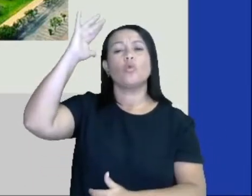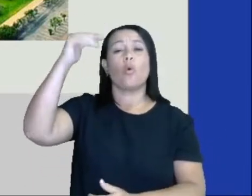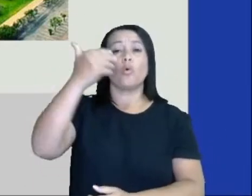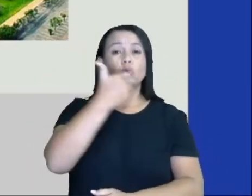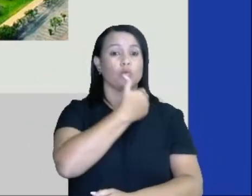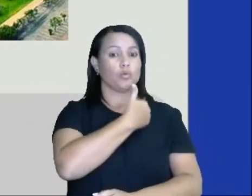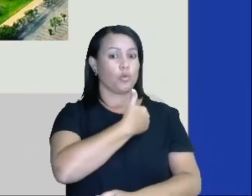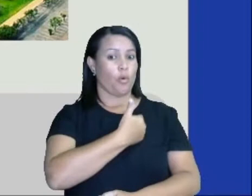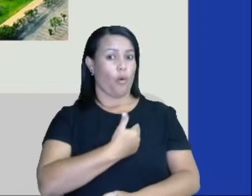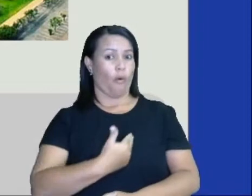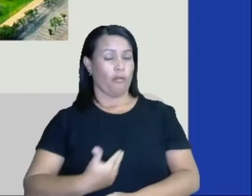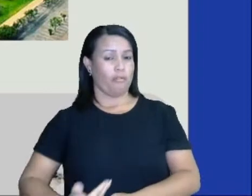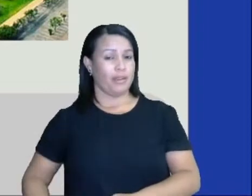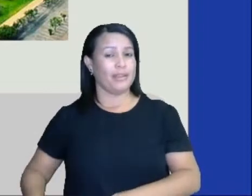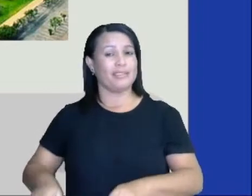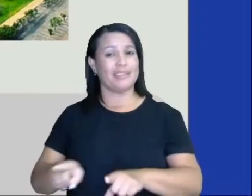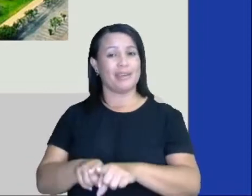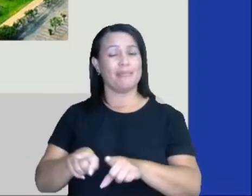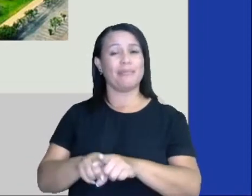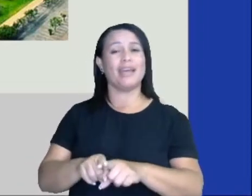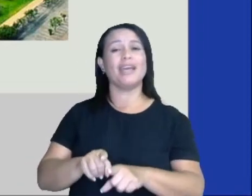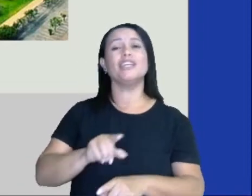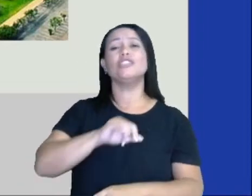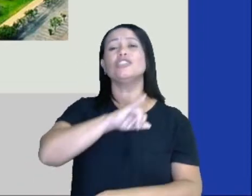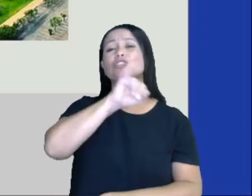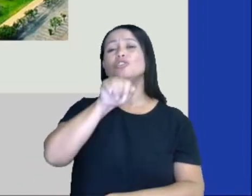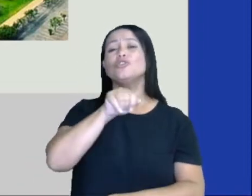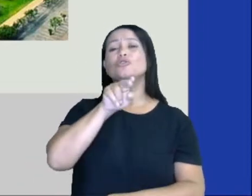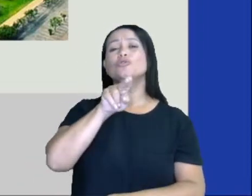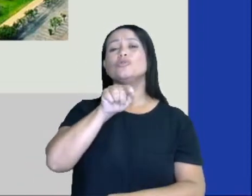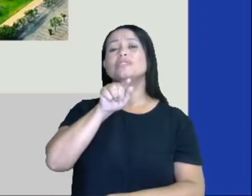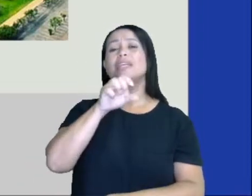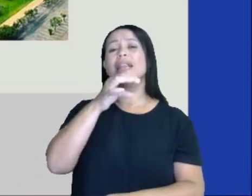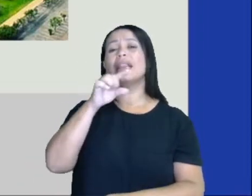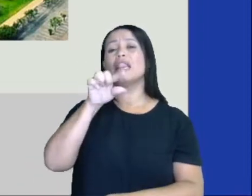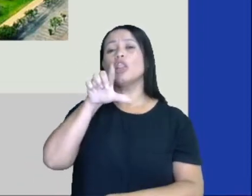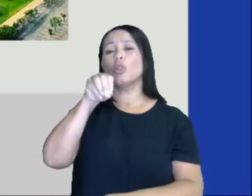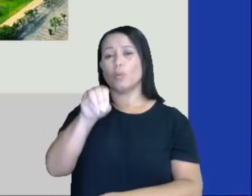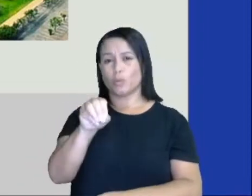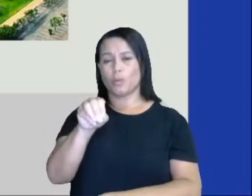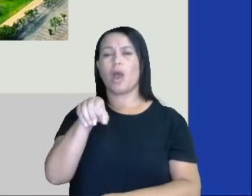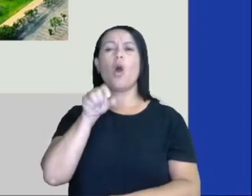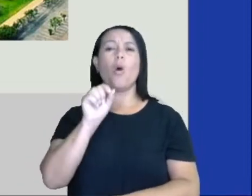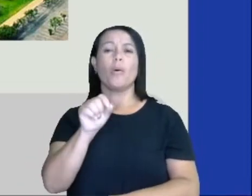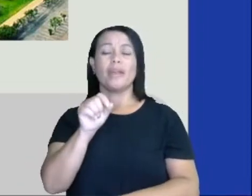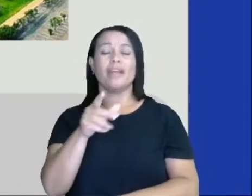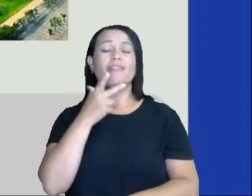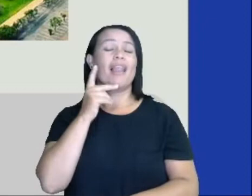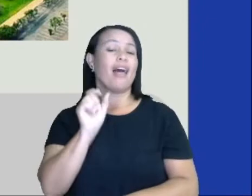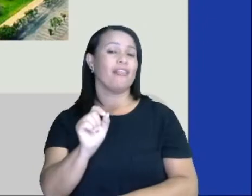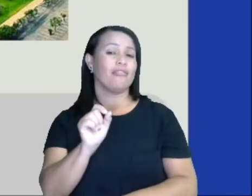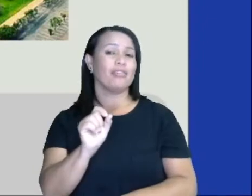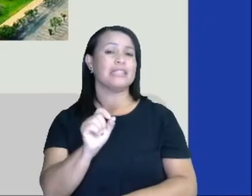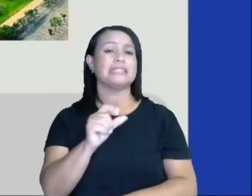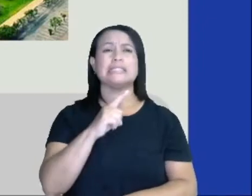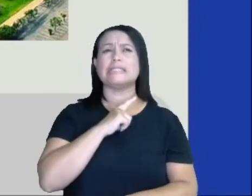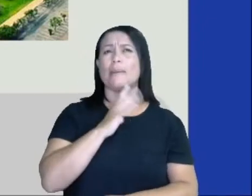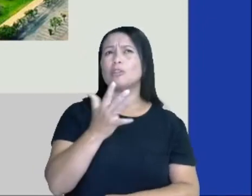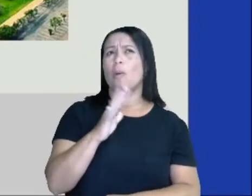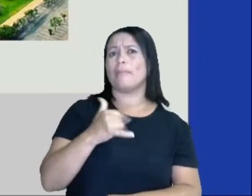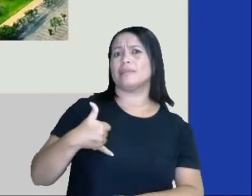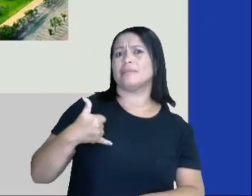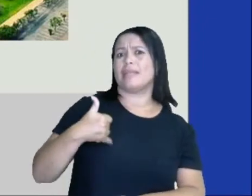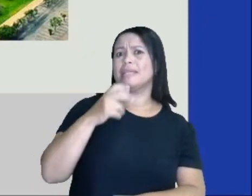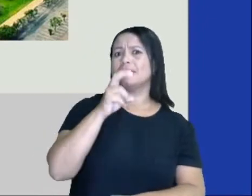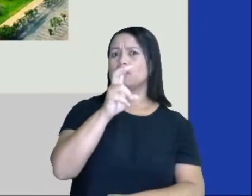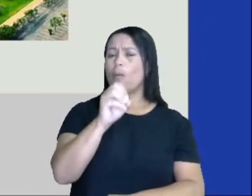do entusiasmado e carismático Juscelino Kubitschek, que, embalado por slogans como 50 anos em